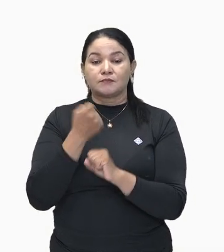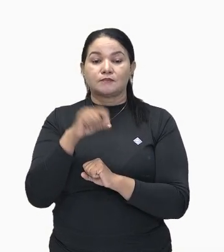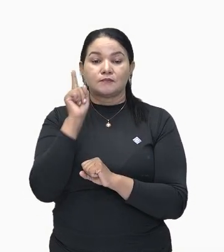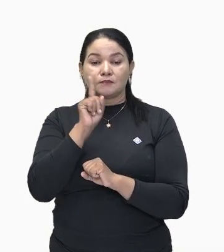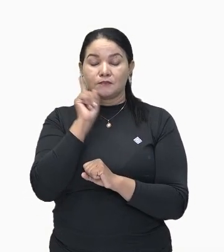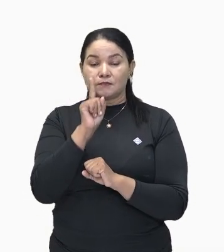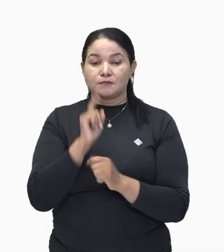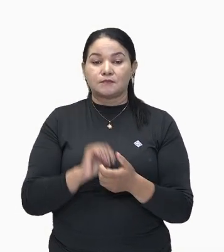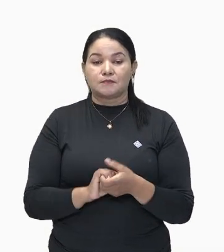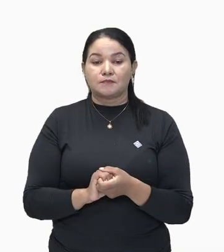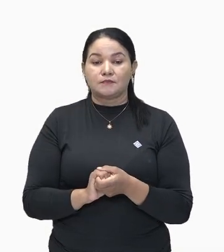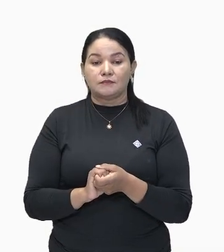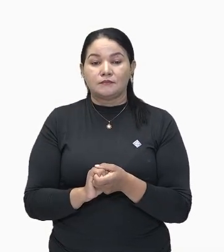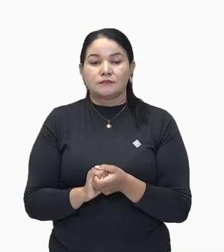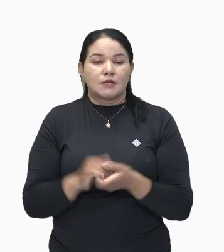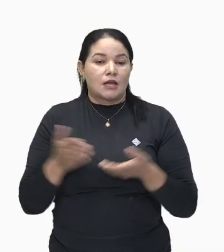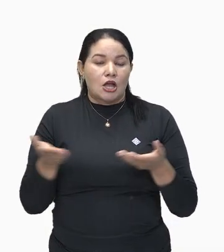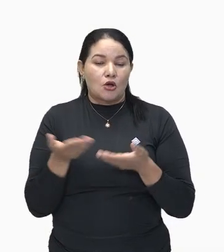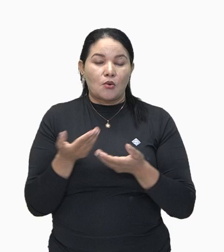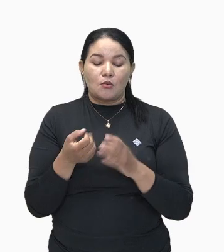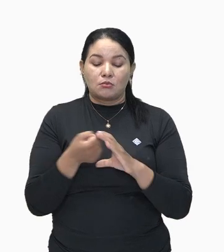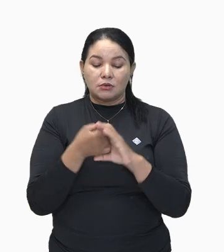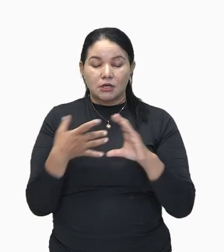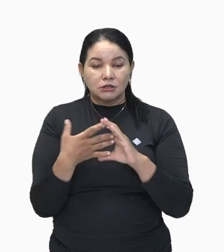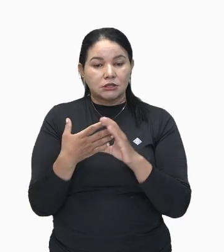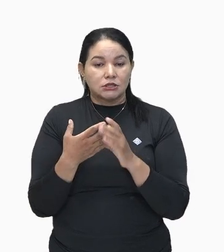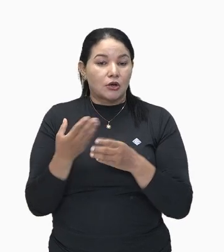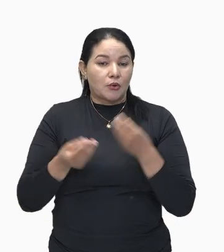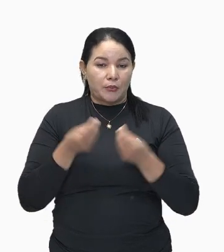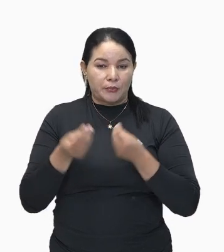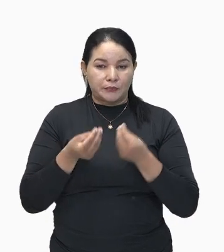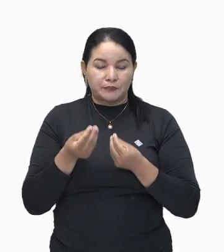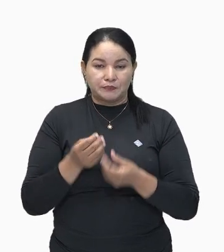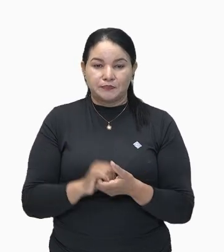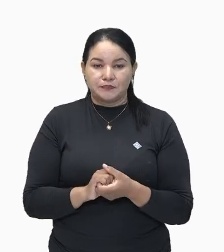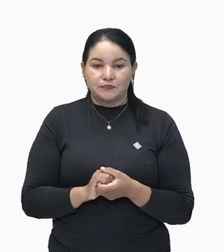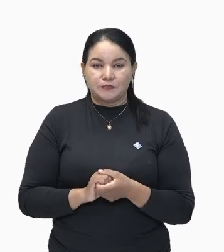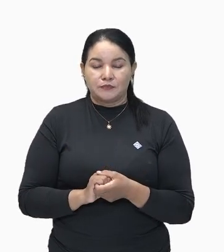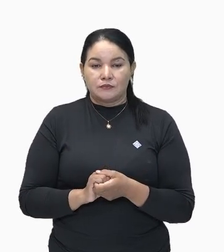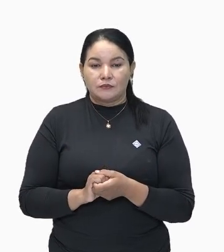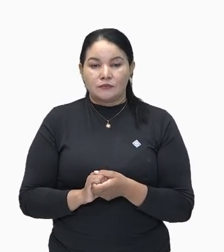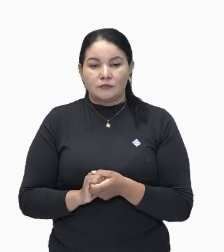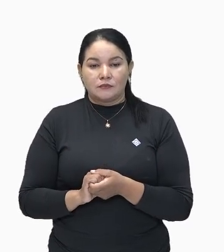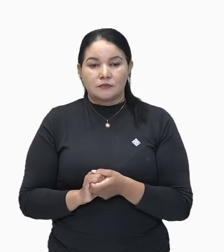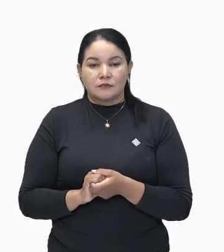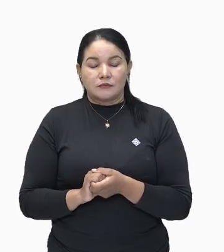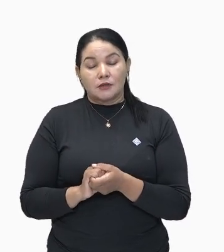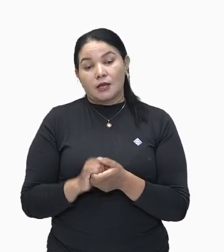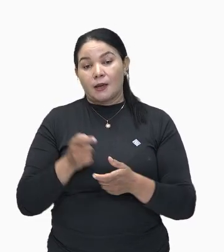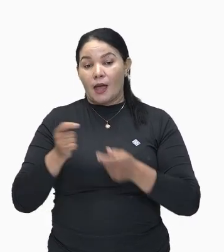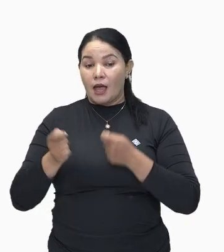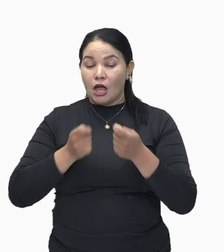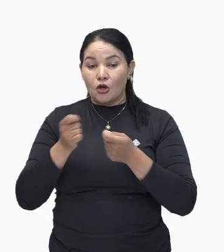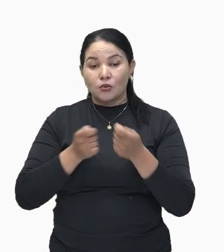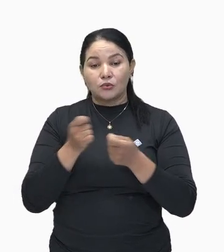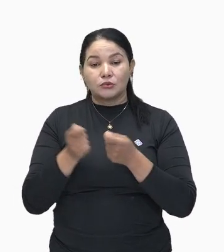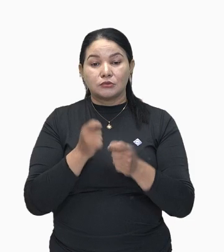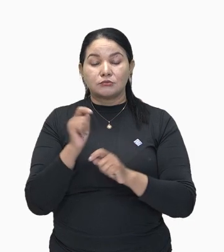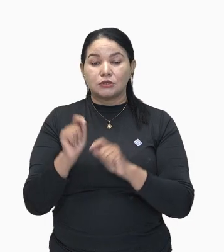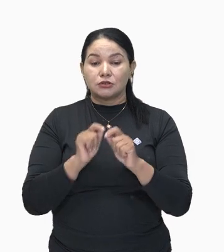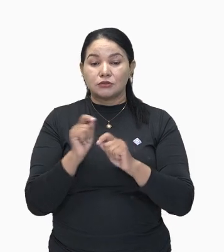Unidos. Agora, como que são essas características da industrialização? Vai ser uma economia, gente,